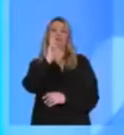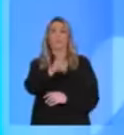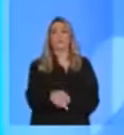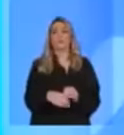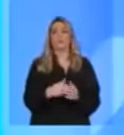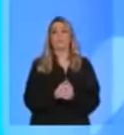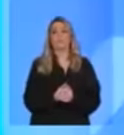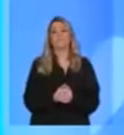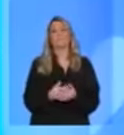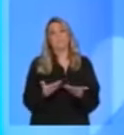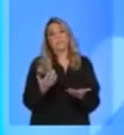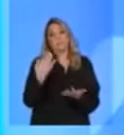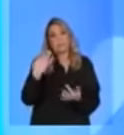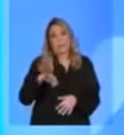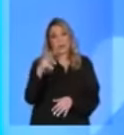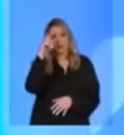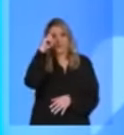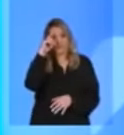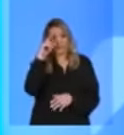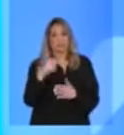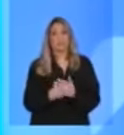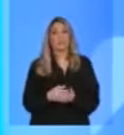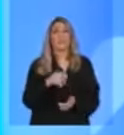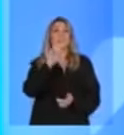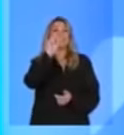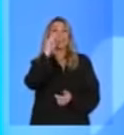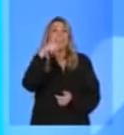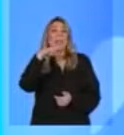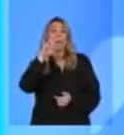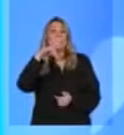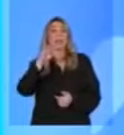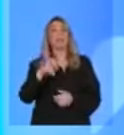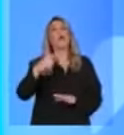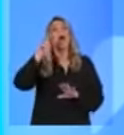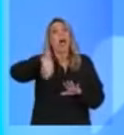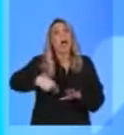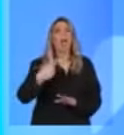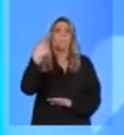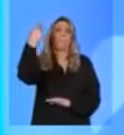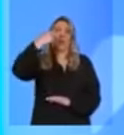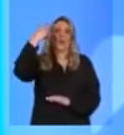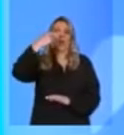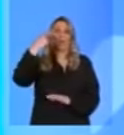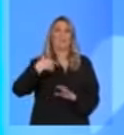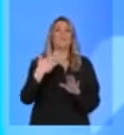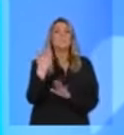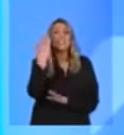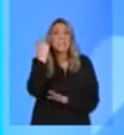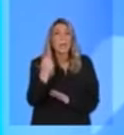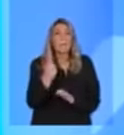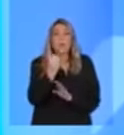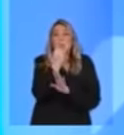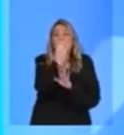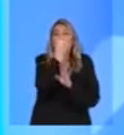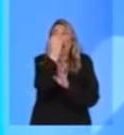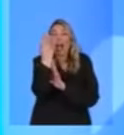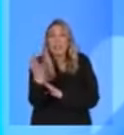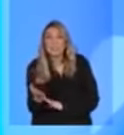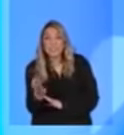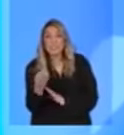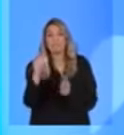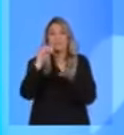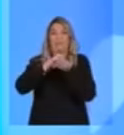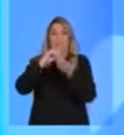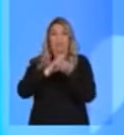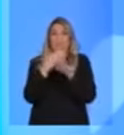bicho Crivela saneamento é tanto é prioridade Sabe quantas casas pessoas foram tratados